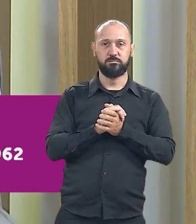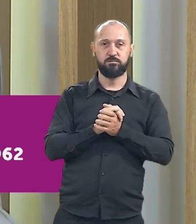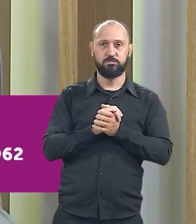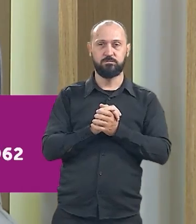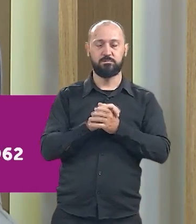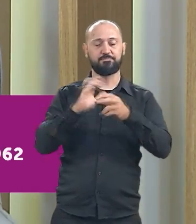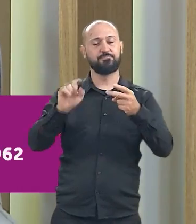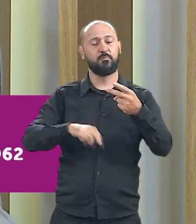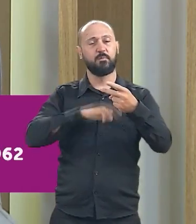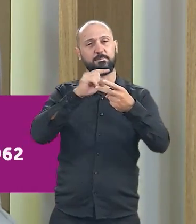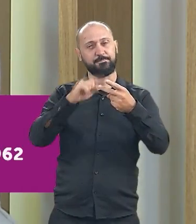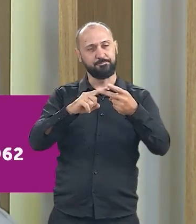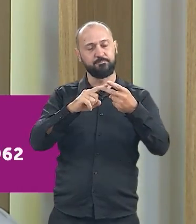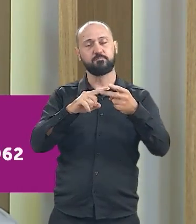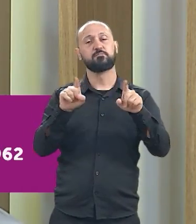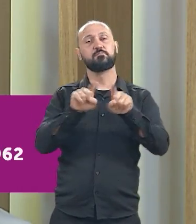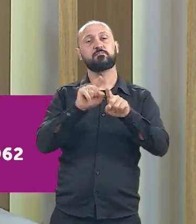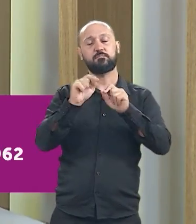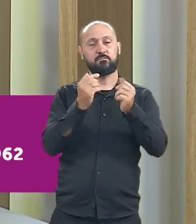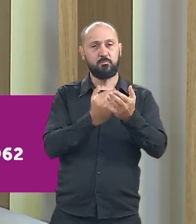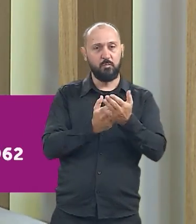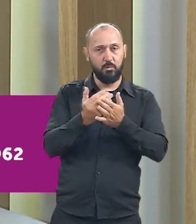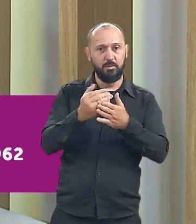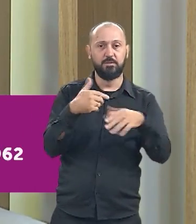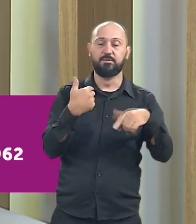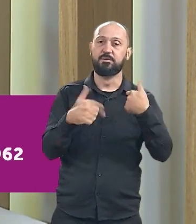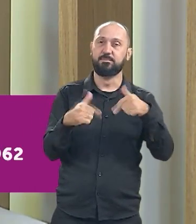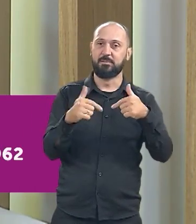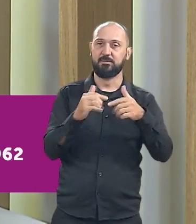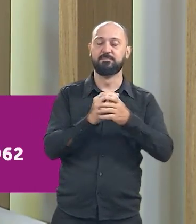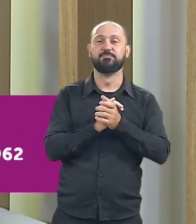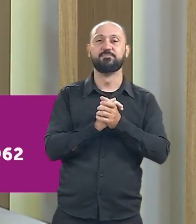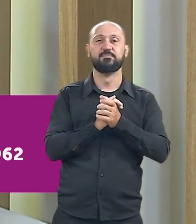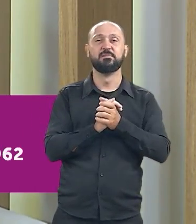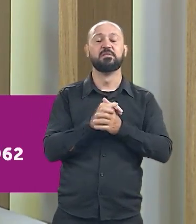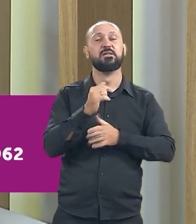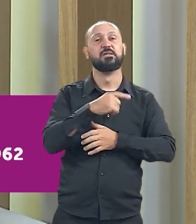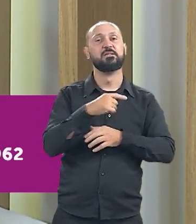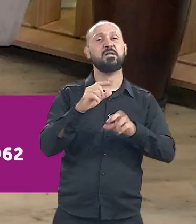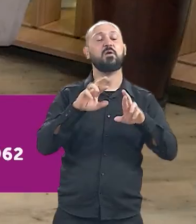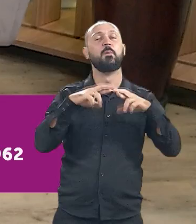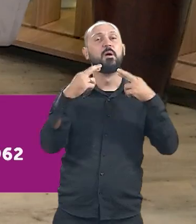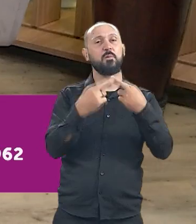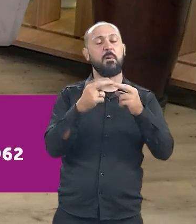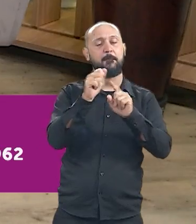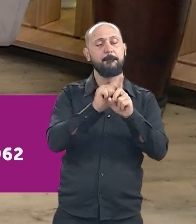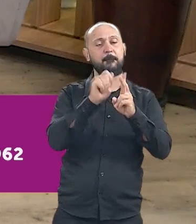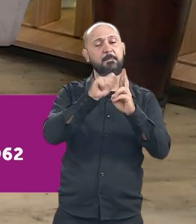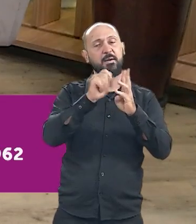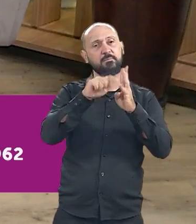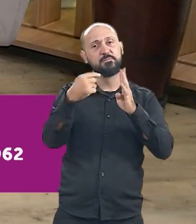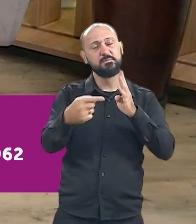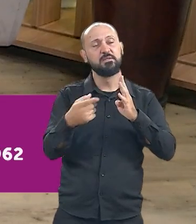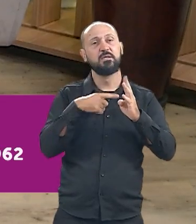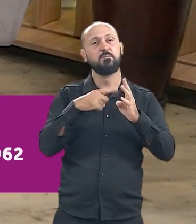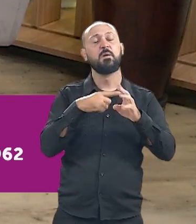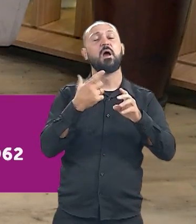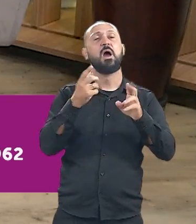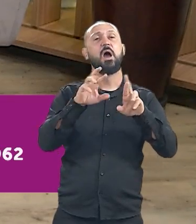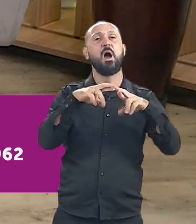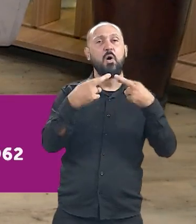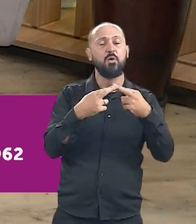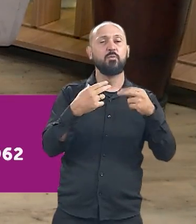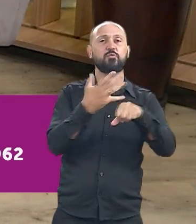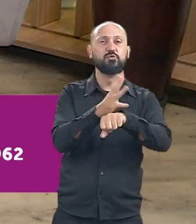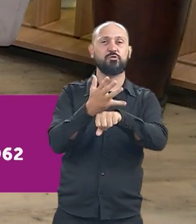depois, mesmo depois que ele começa o seu trabalho, ele tem uma reunião todo mês, que é uma reunião de treinamento.